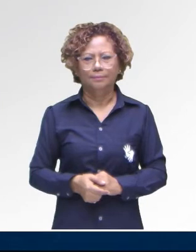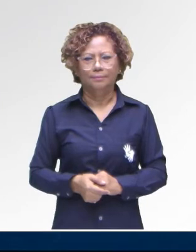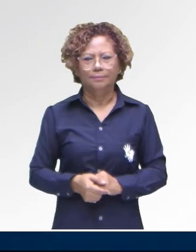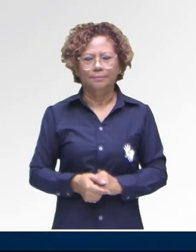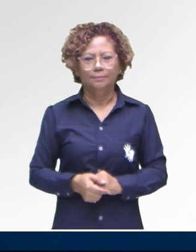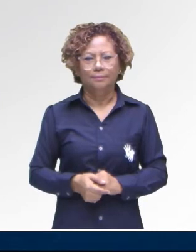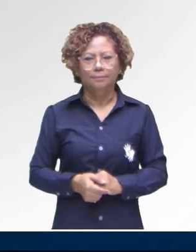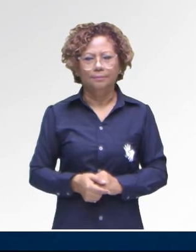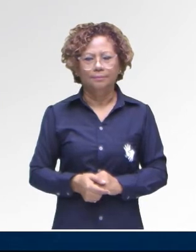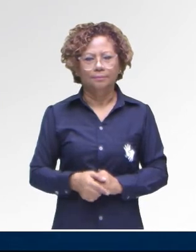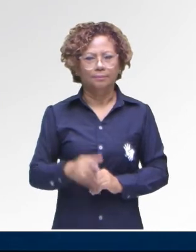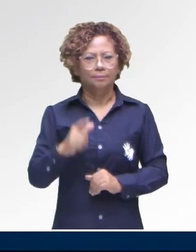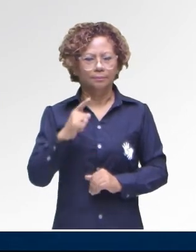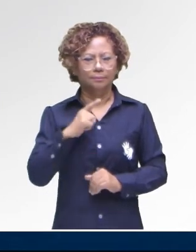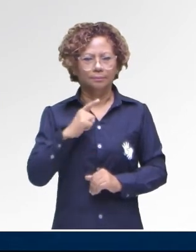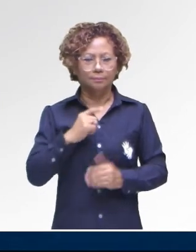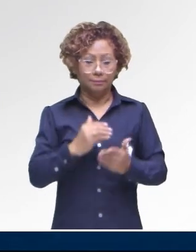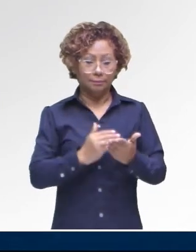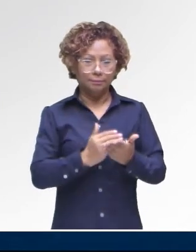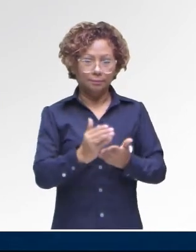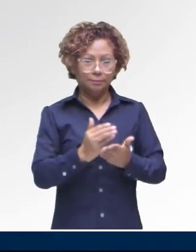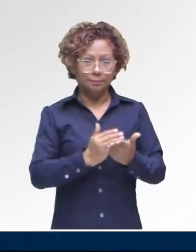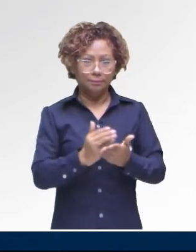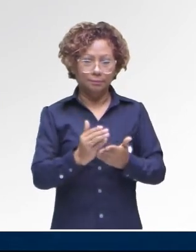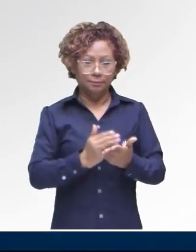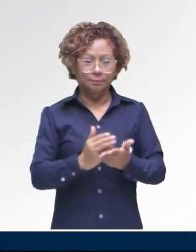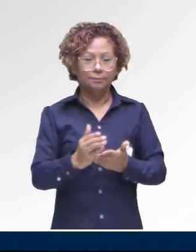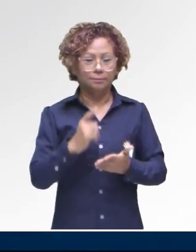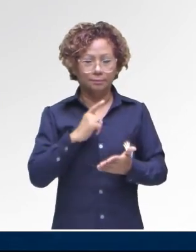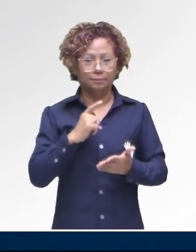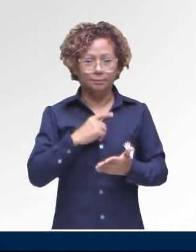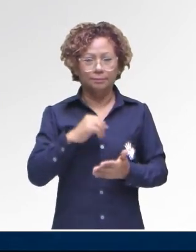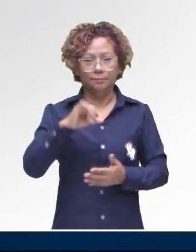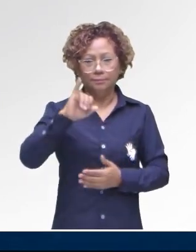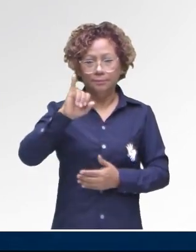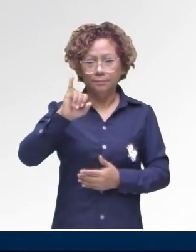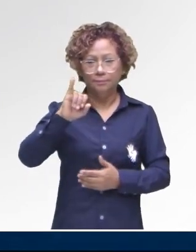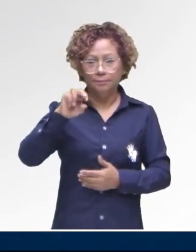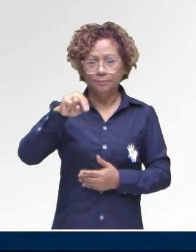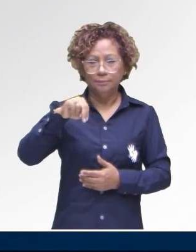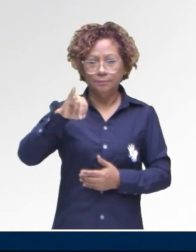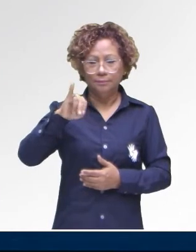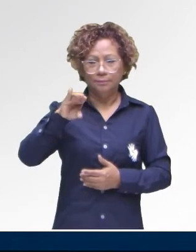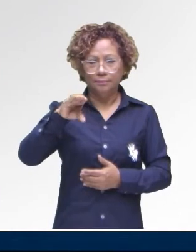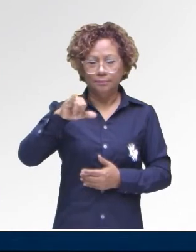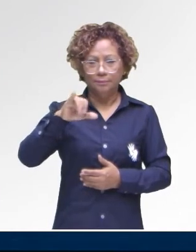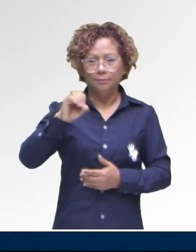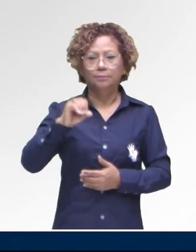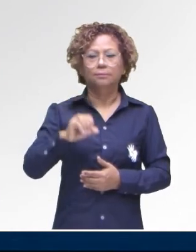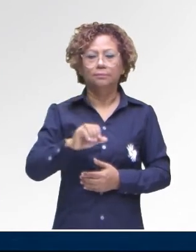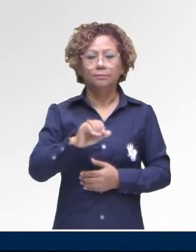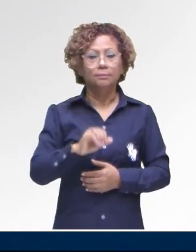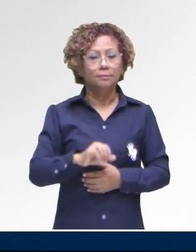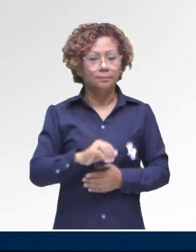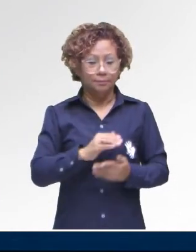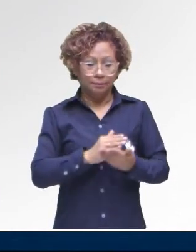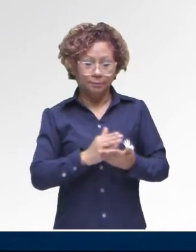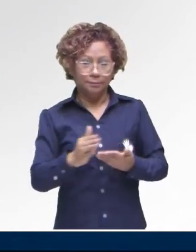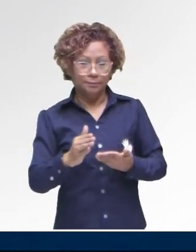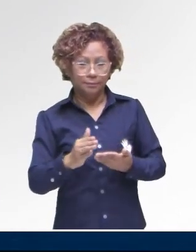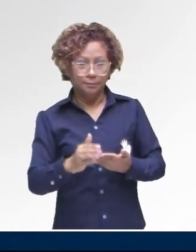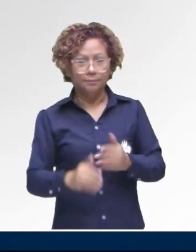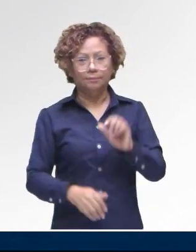tem partindo de um ponto de origem, né? Vamos continuar aqui com a letra A. Ele tem